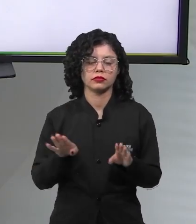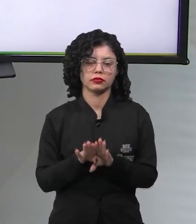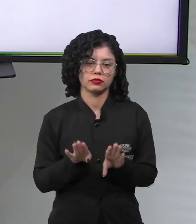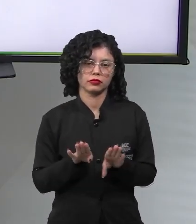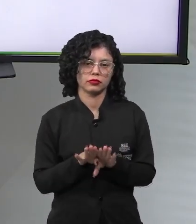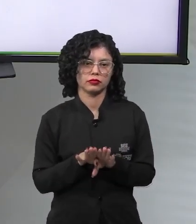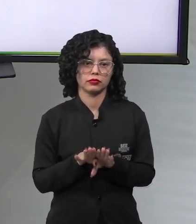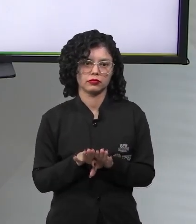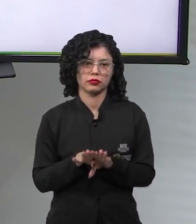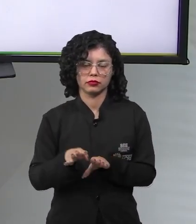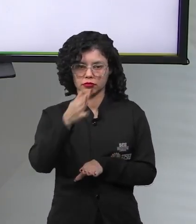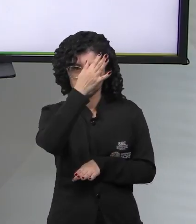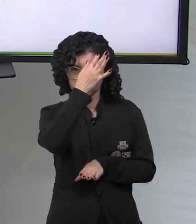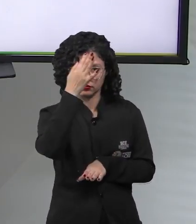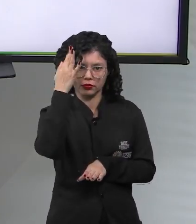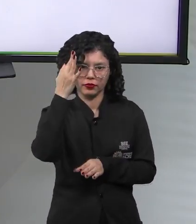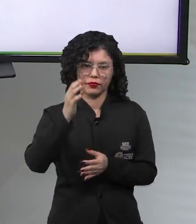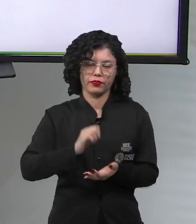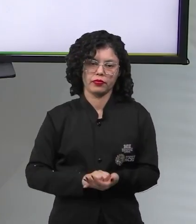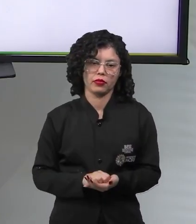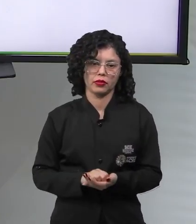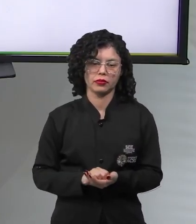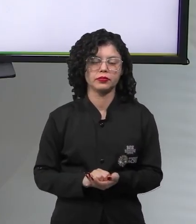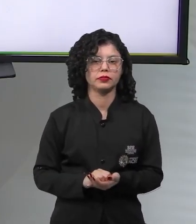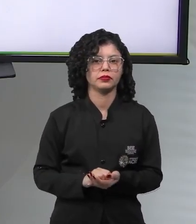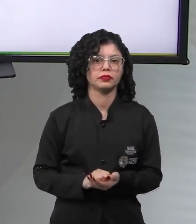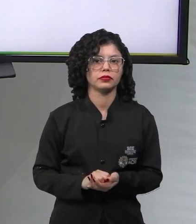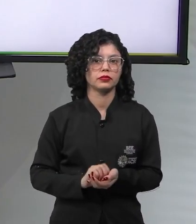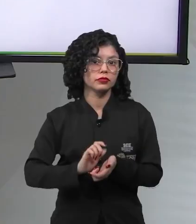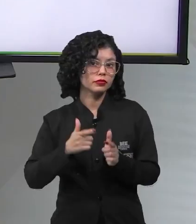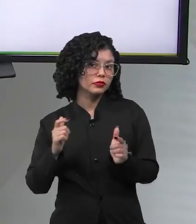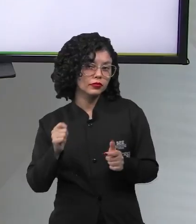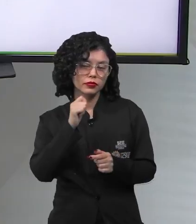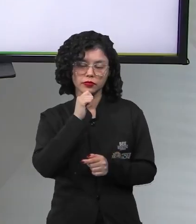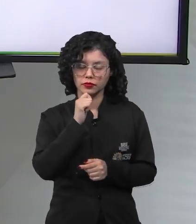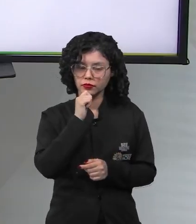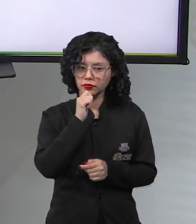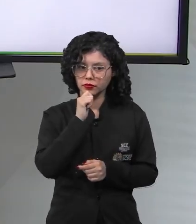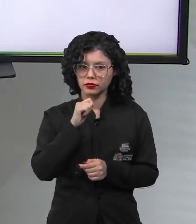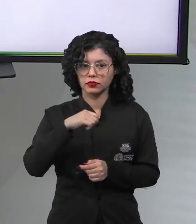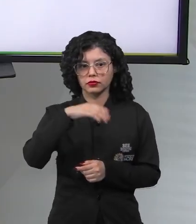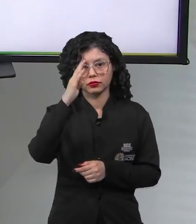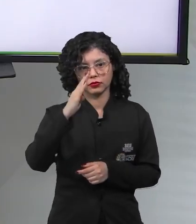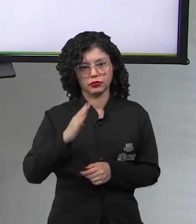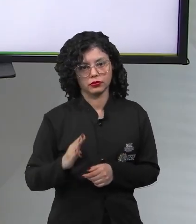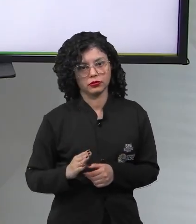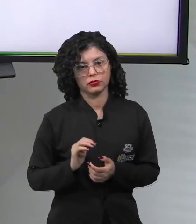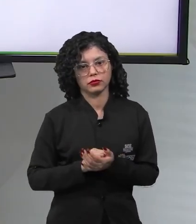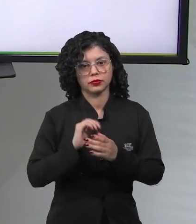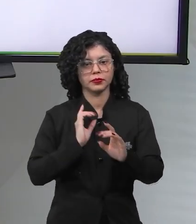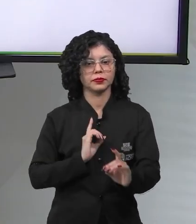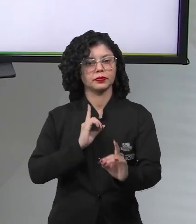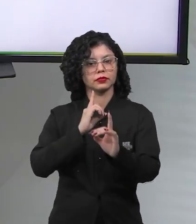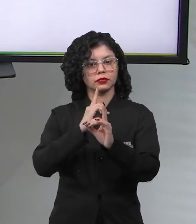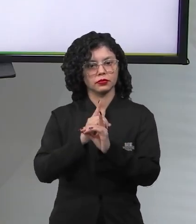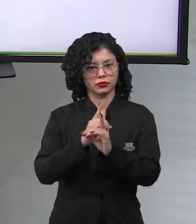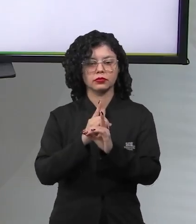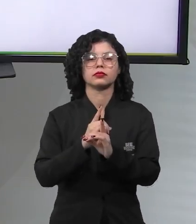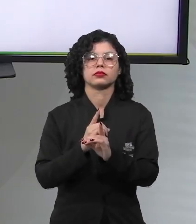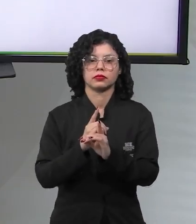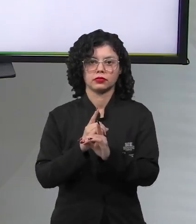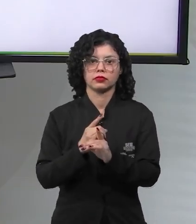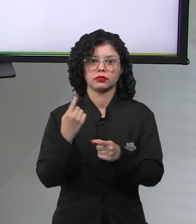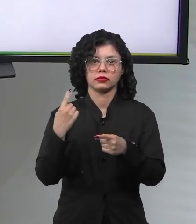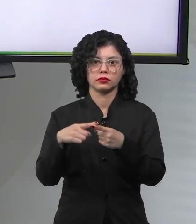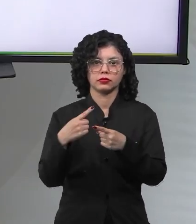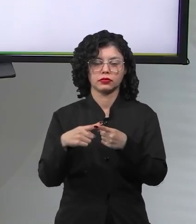estudos filosóficos, diante da conjuntura que o Brasil, digamos assim, ele se encontrava naquela época.